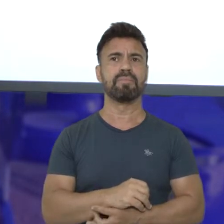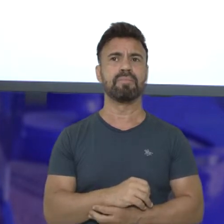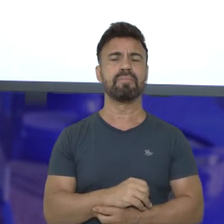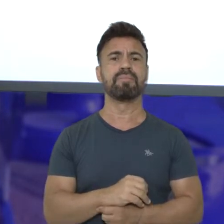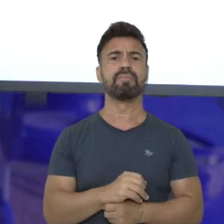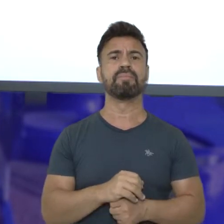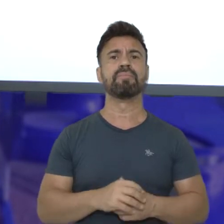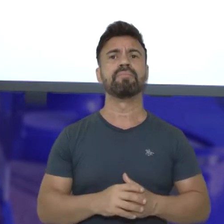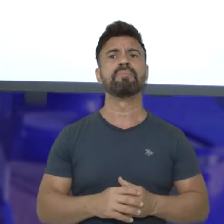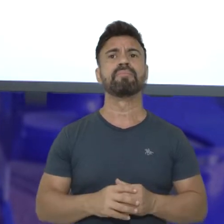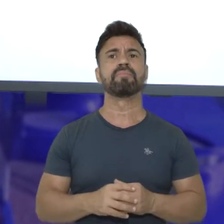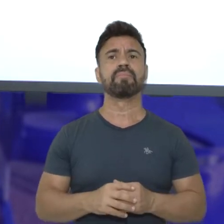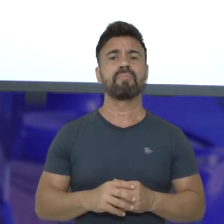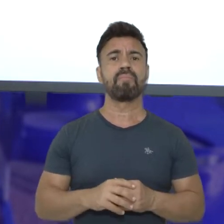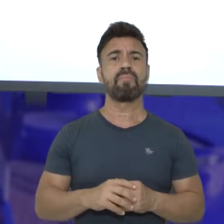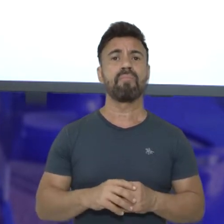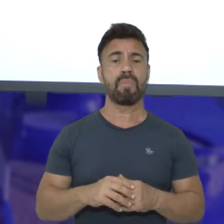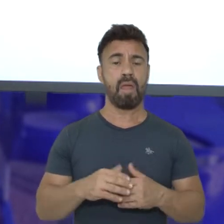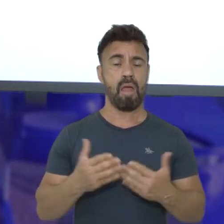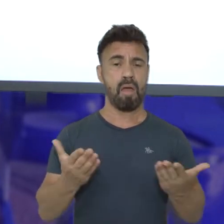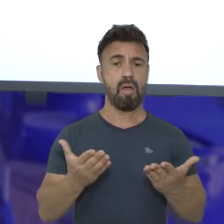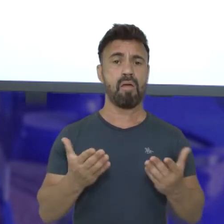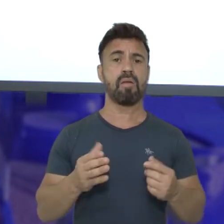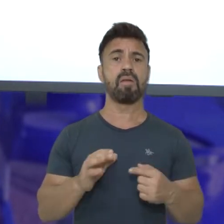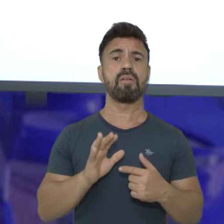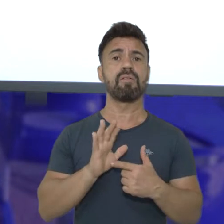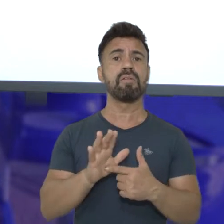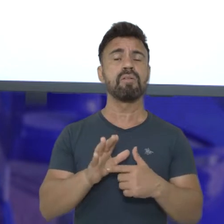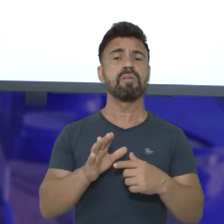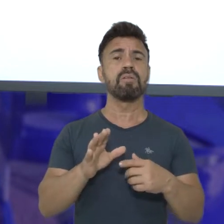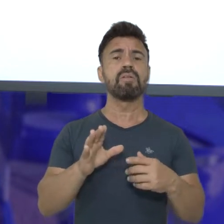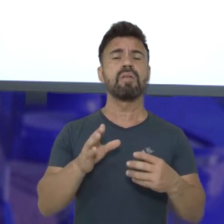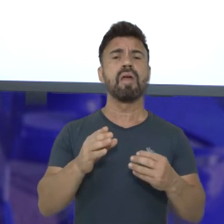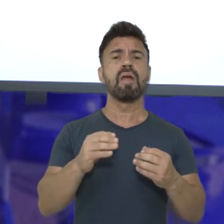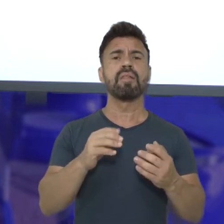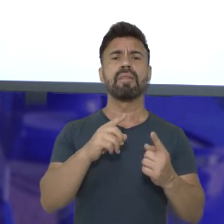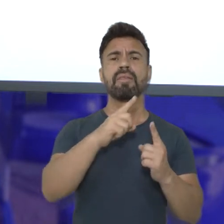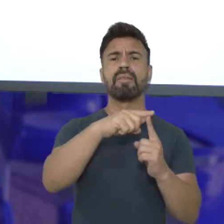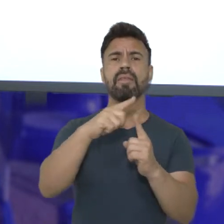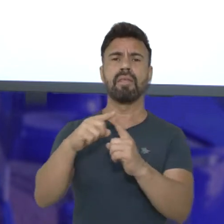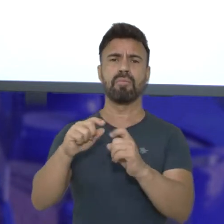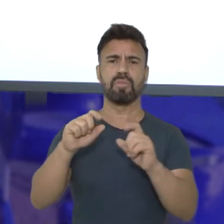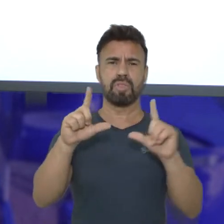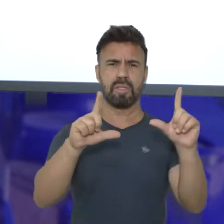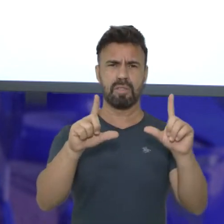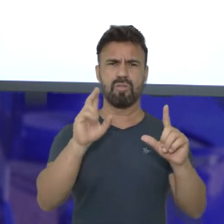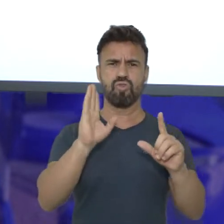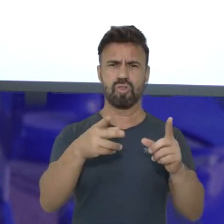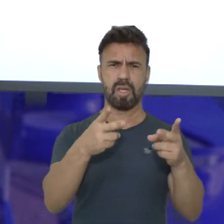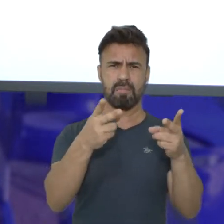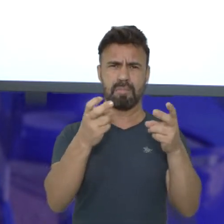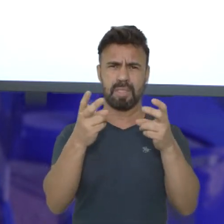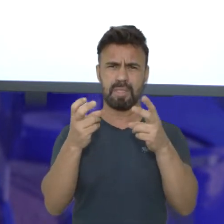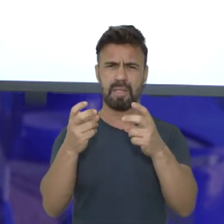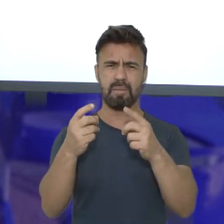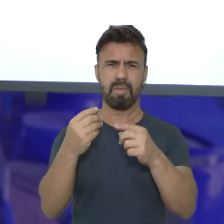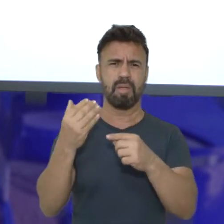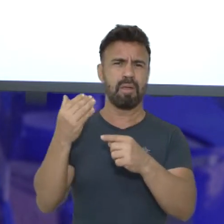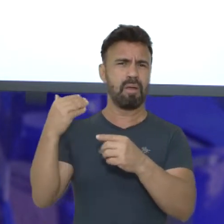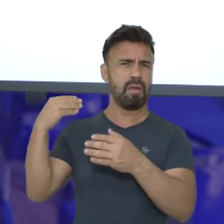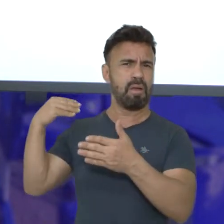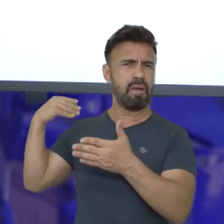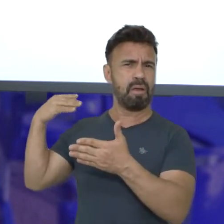Logo em seguida, a gente vai falar um pouco sobre os tipos de televisão. E se você já percebeu, com o passar do